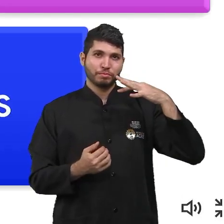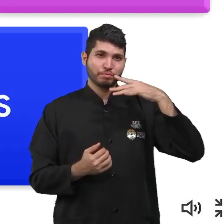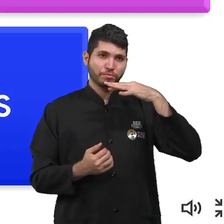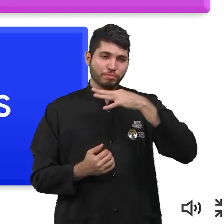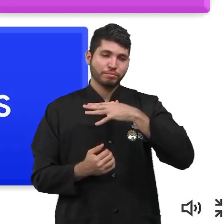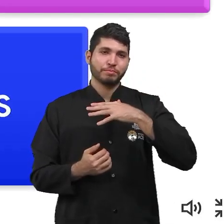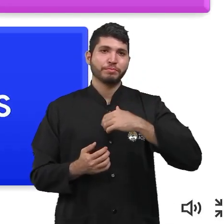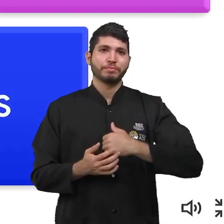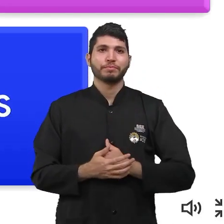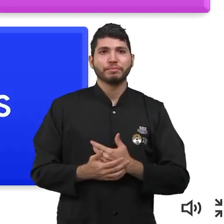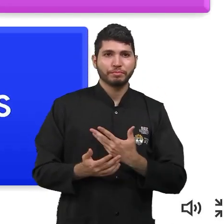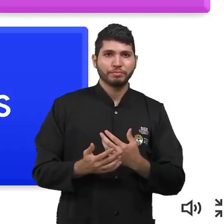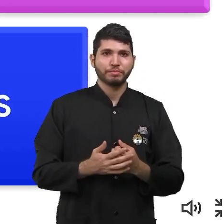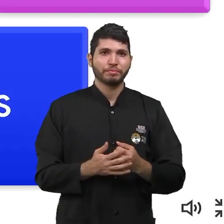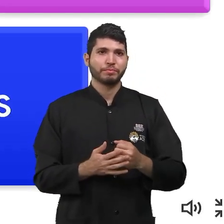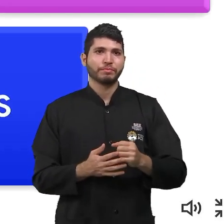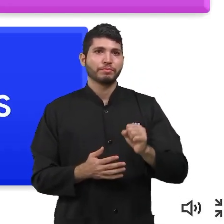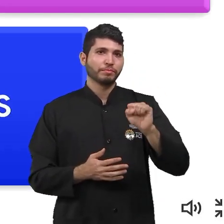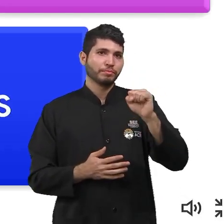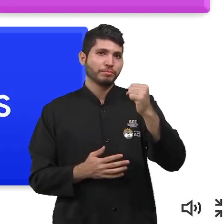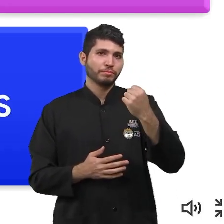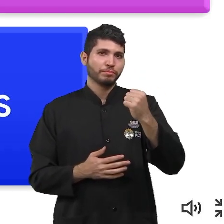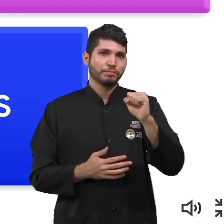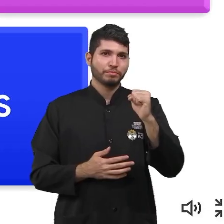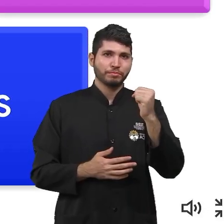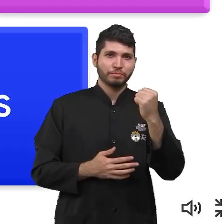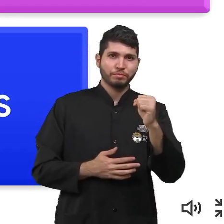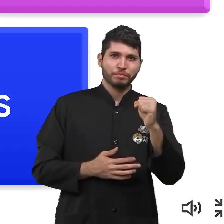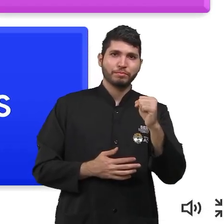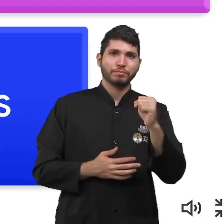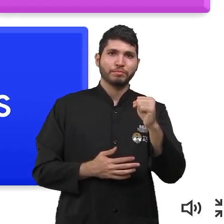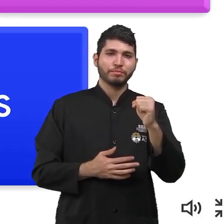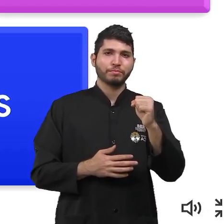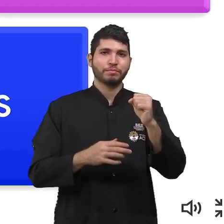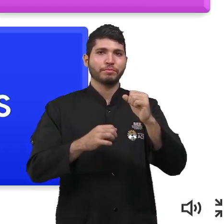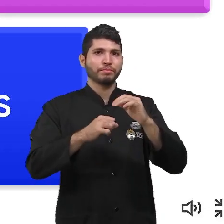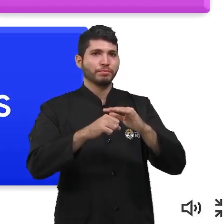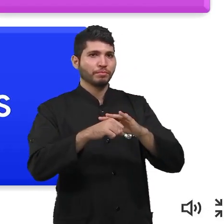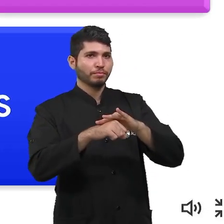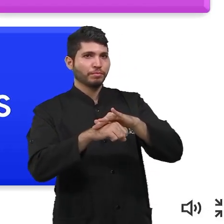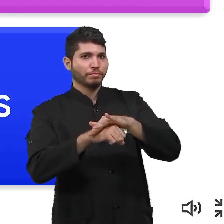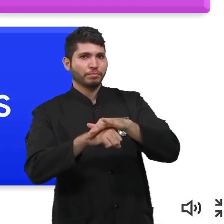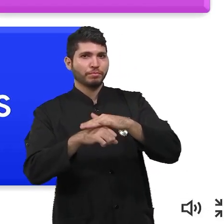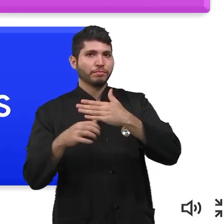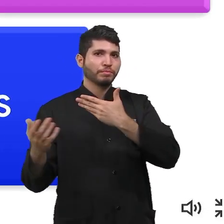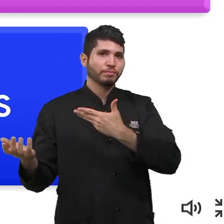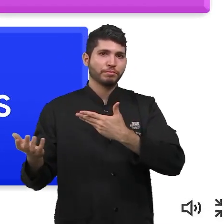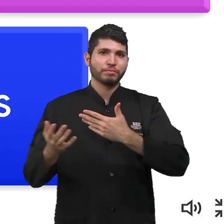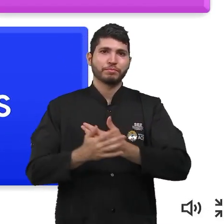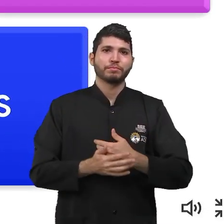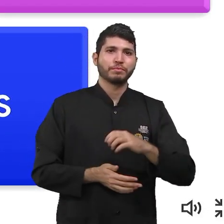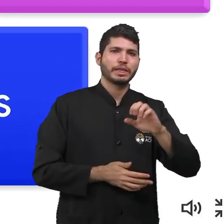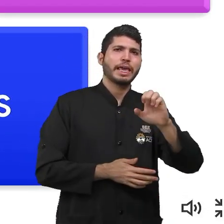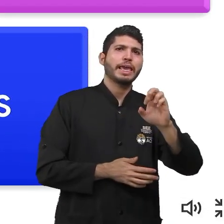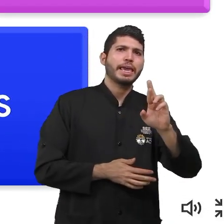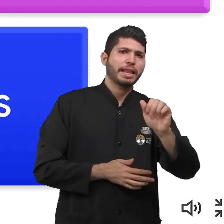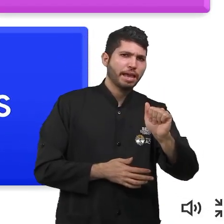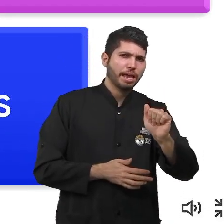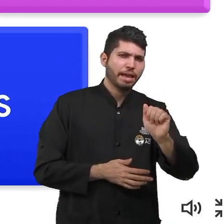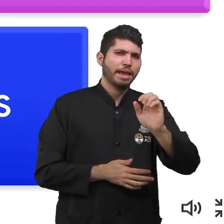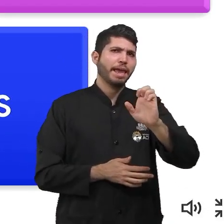Ó, las 8:15 de la noche. Era ou eram, né? Ou